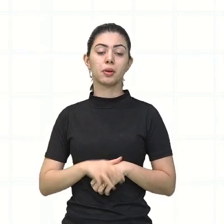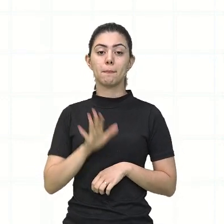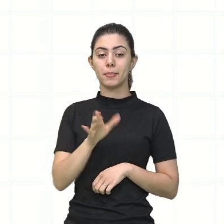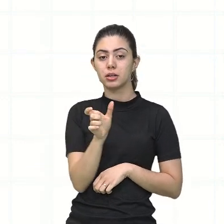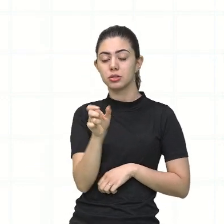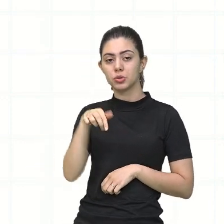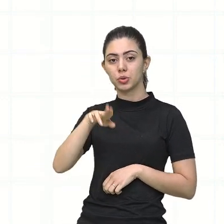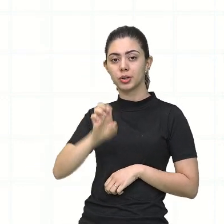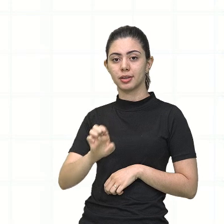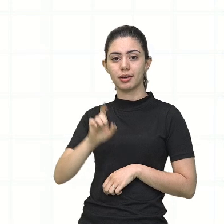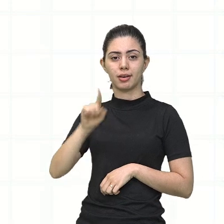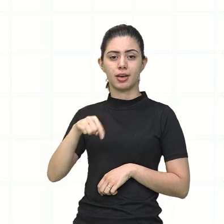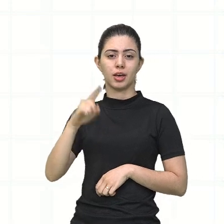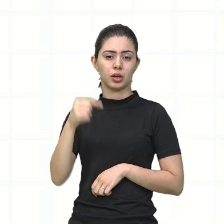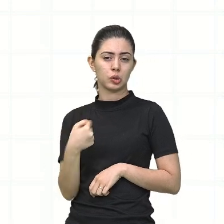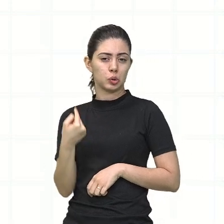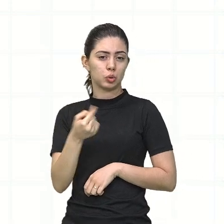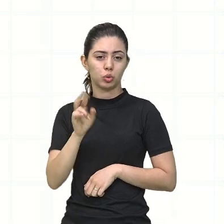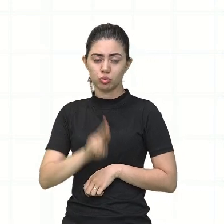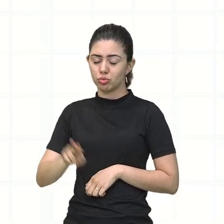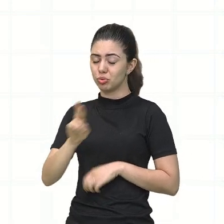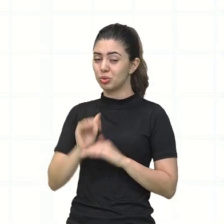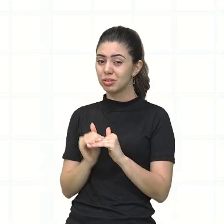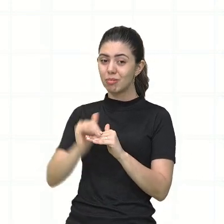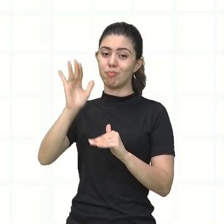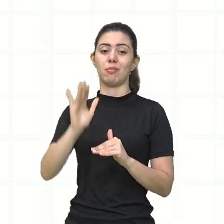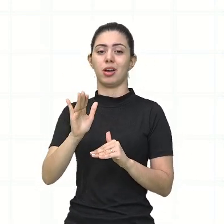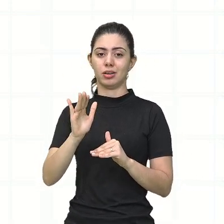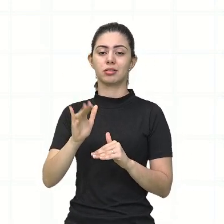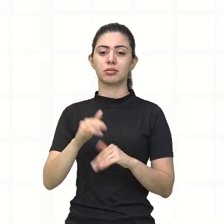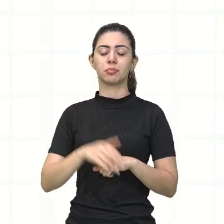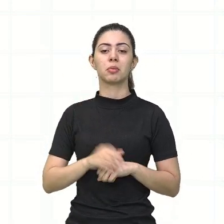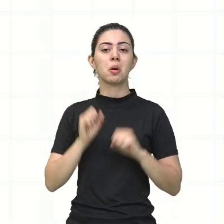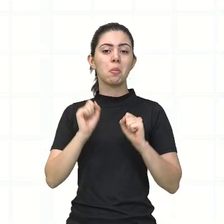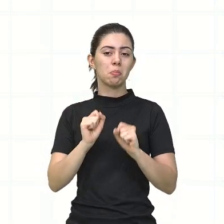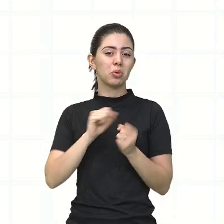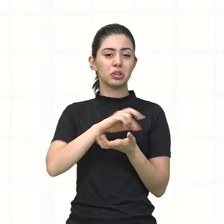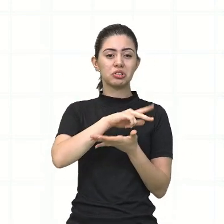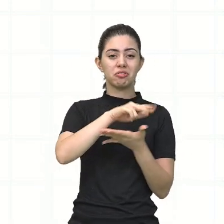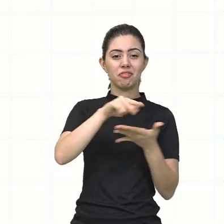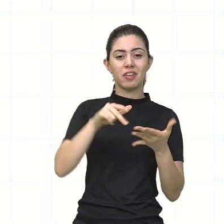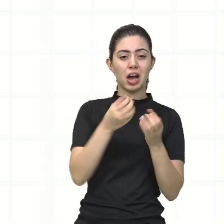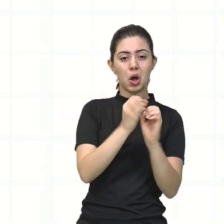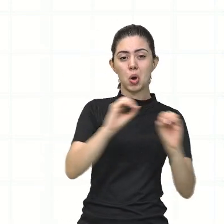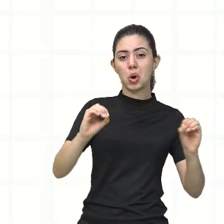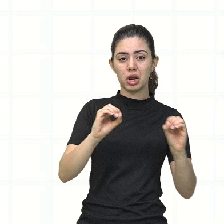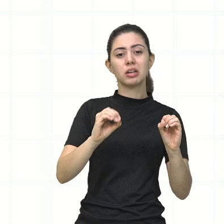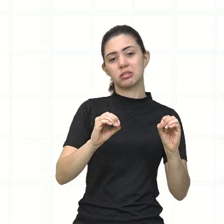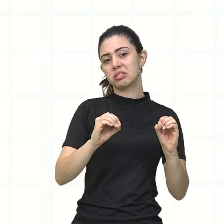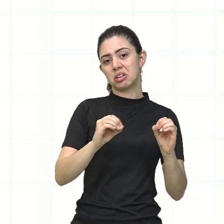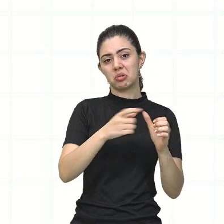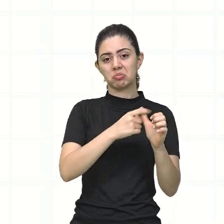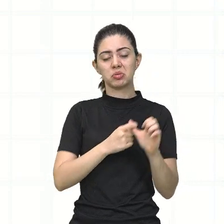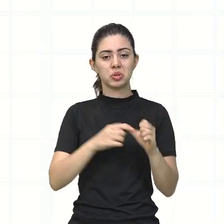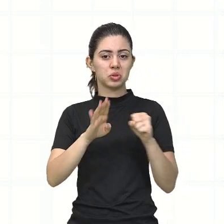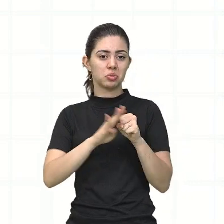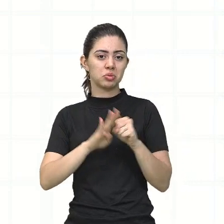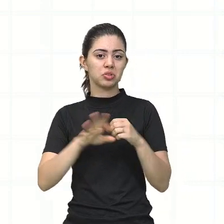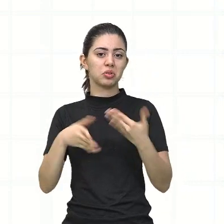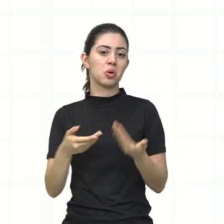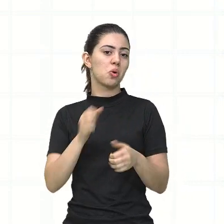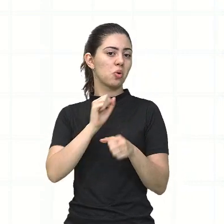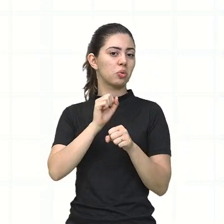conjunção integrante mais comum e versátil, pode introduzir diferentes tipos de orações subordinadas substantivas, como as